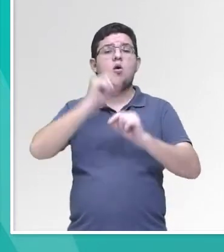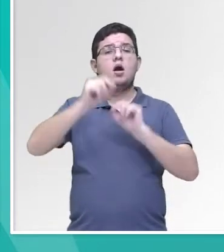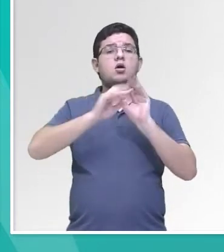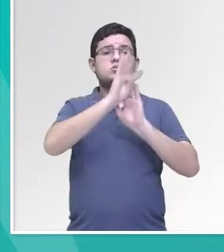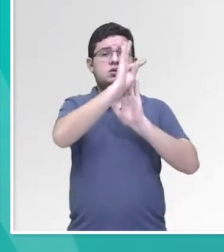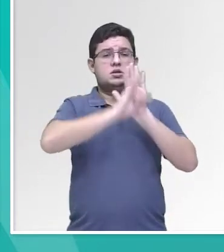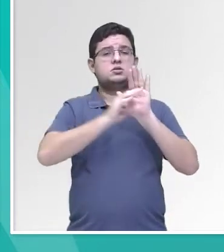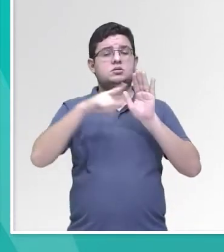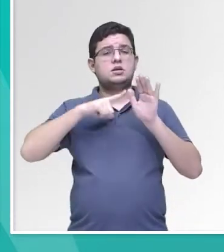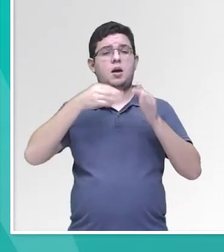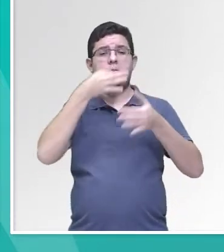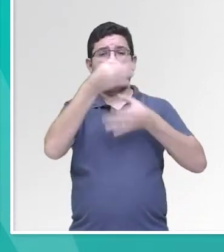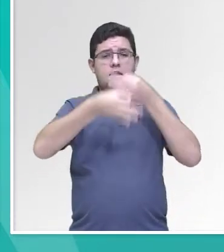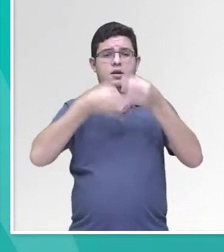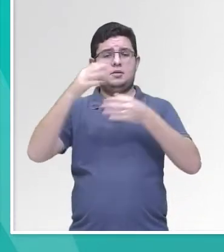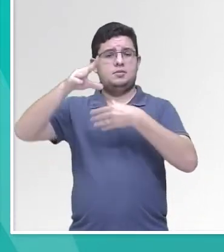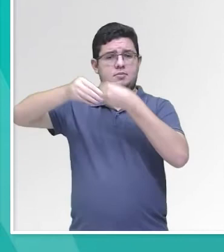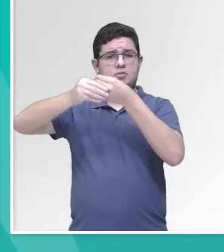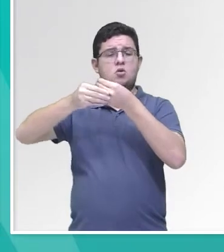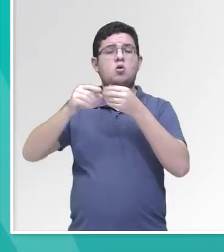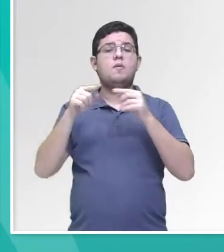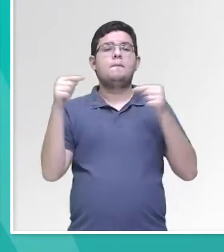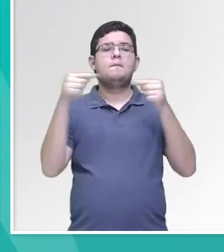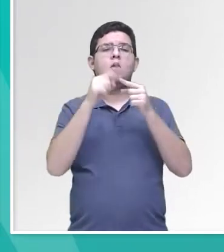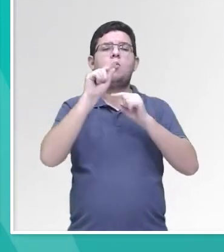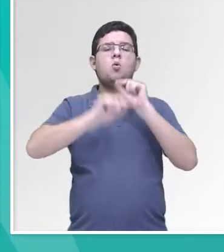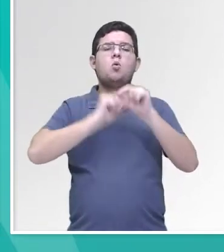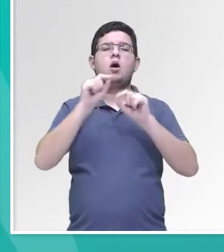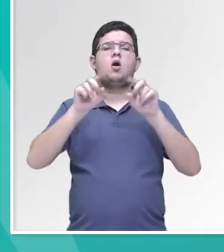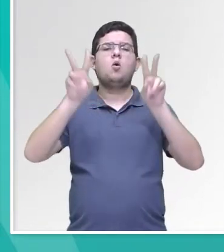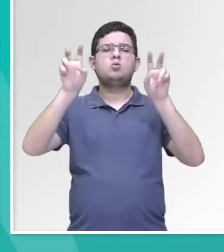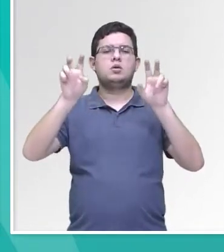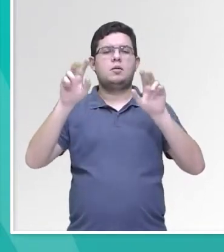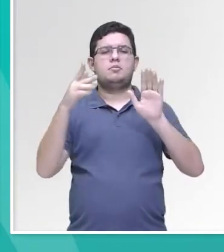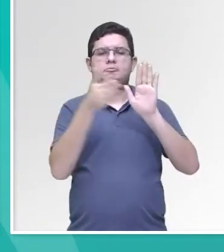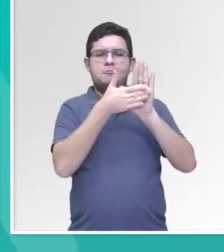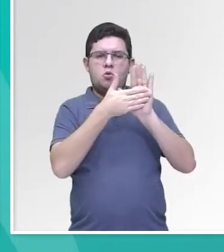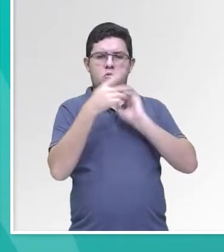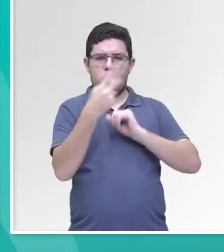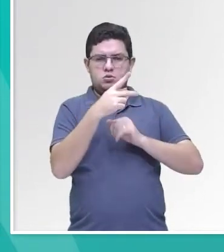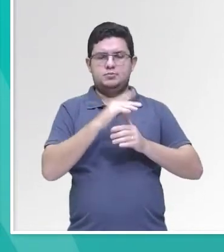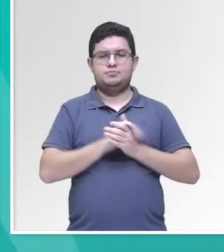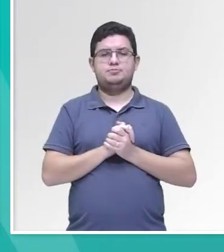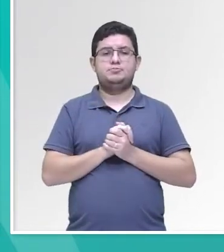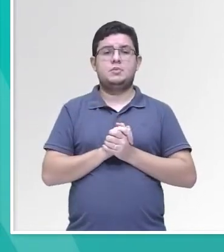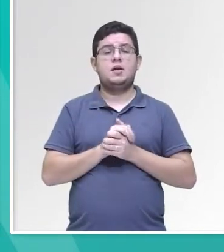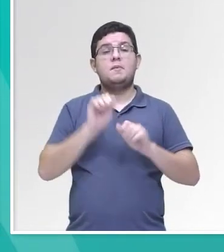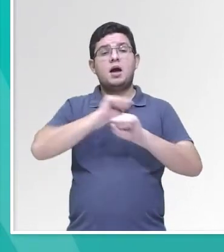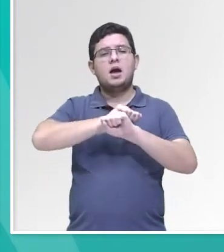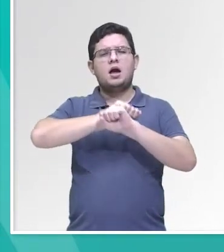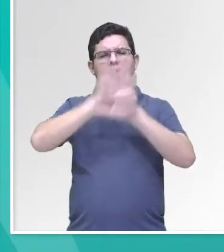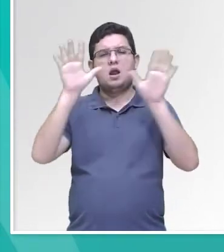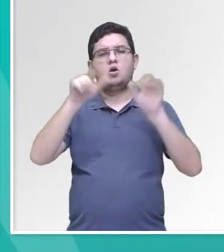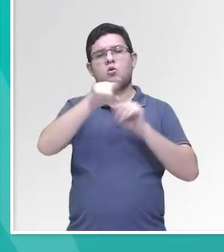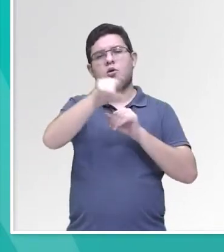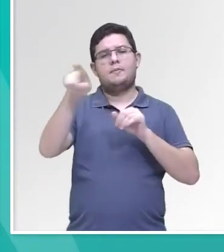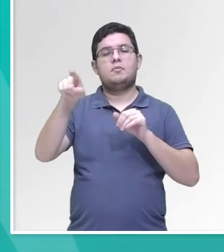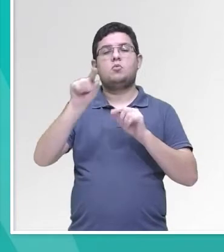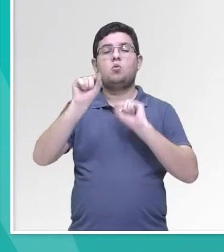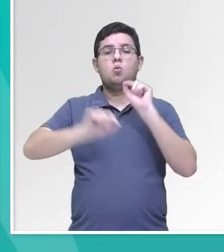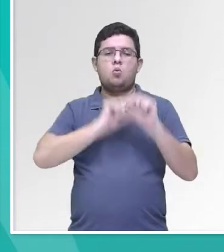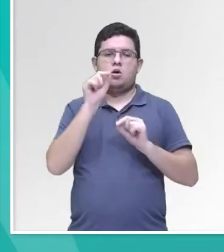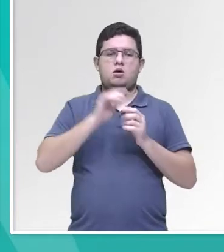o tema que é proposto, não é? Então, para ficar bem claro para vocês o que é o tal do texto